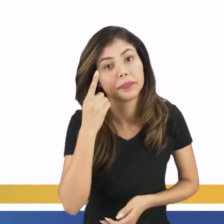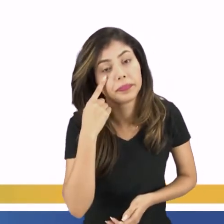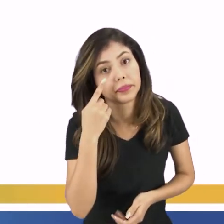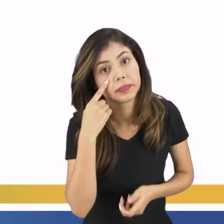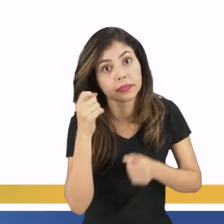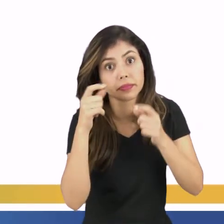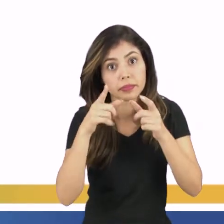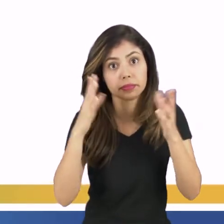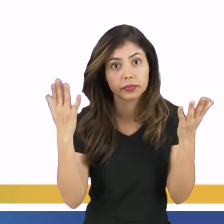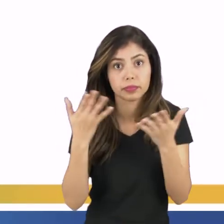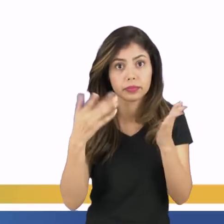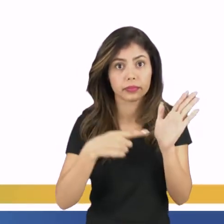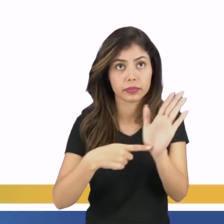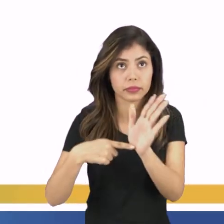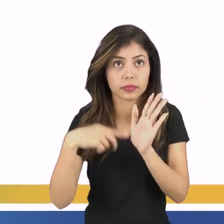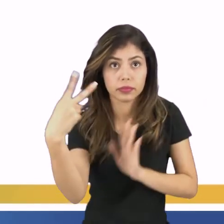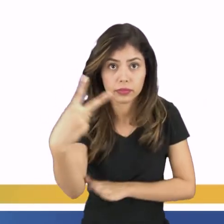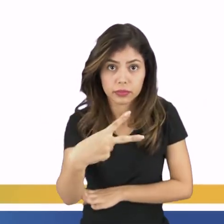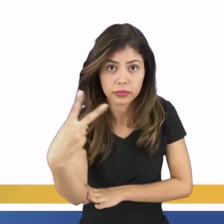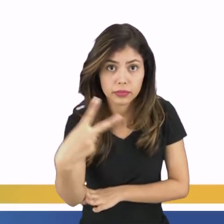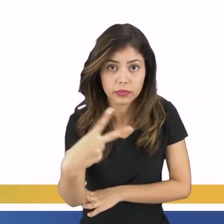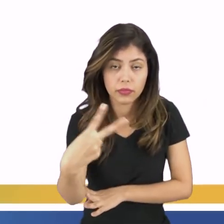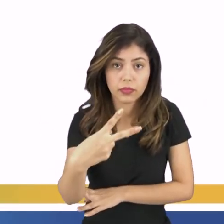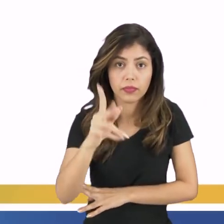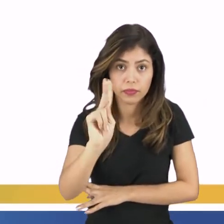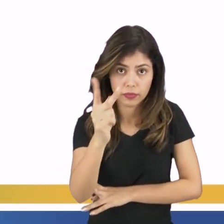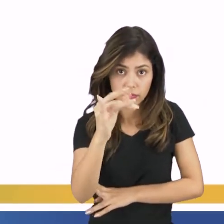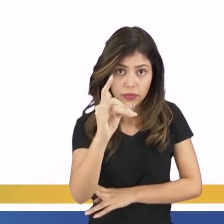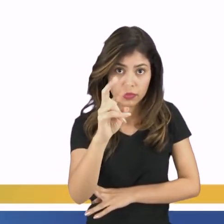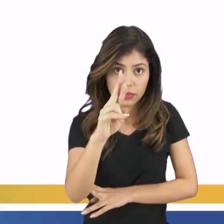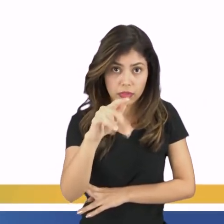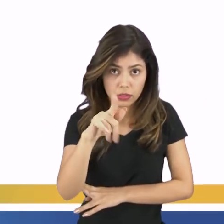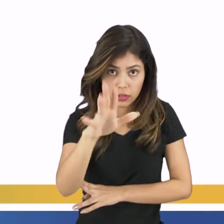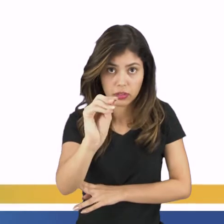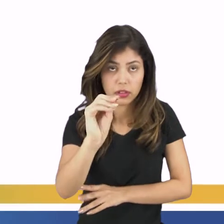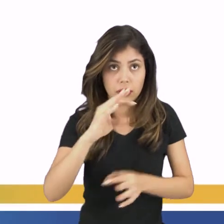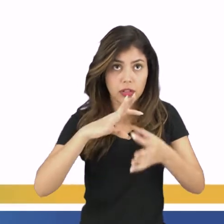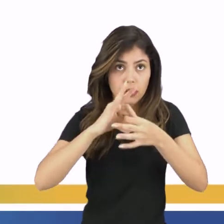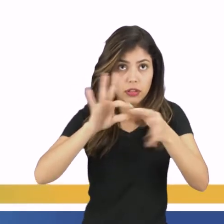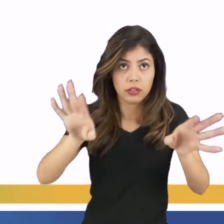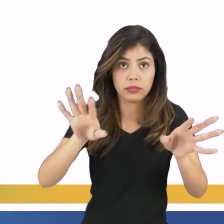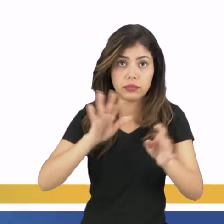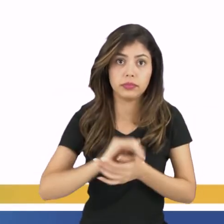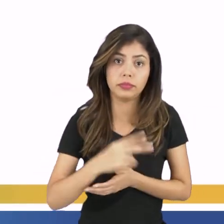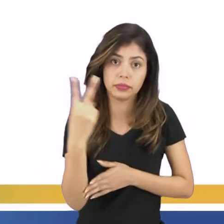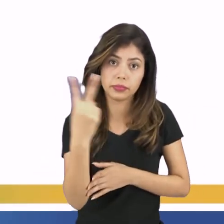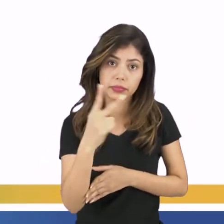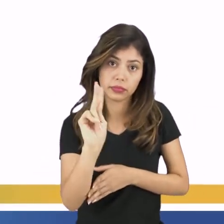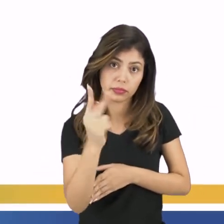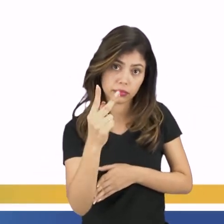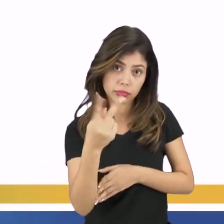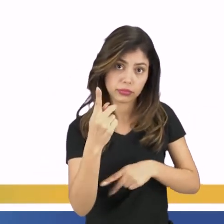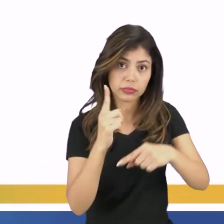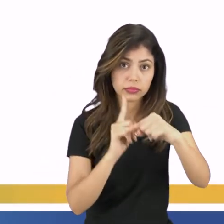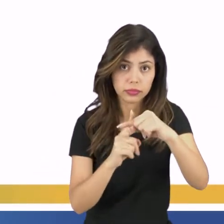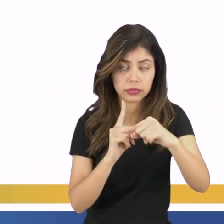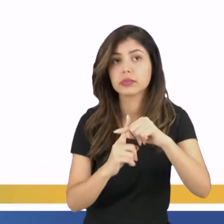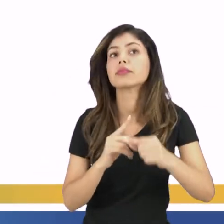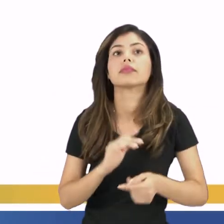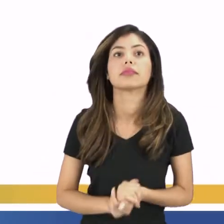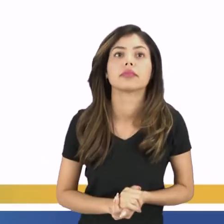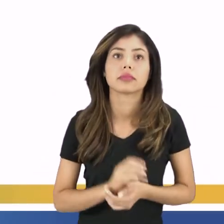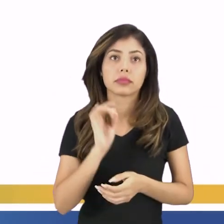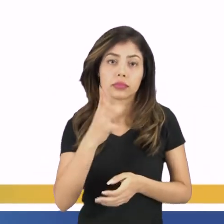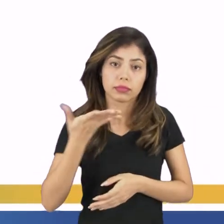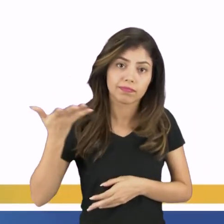Observando aqui, ó, nós temos dois hidrogênios. Então, ele vai liberar 2H+. Só que aqui